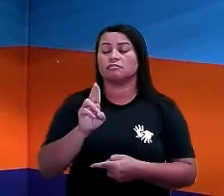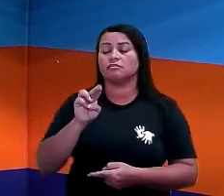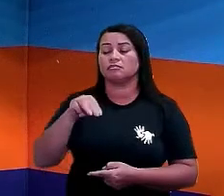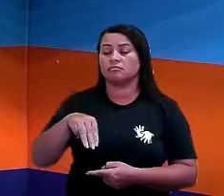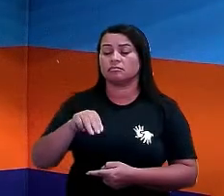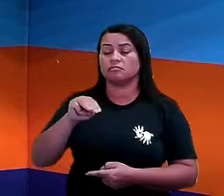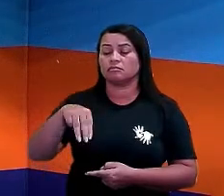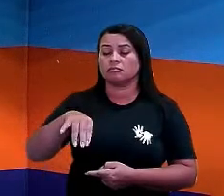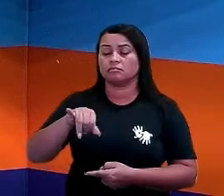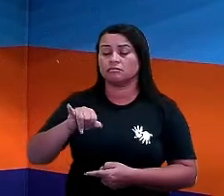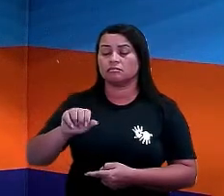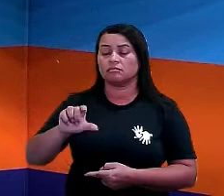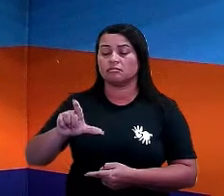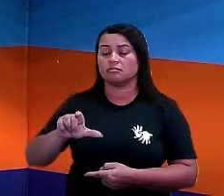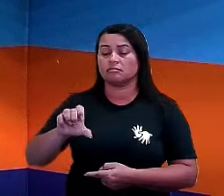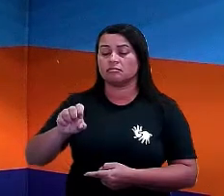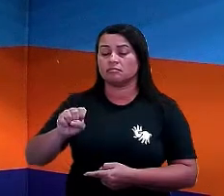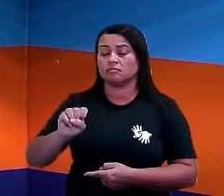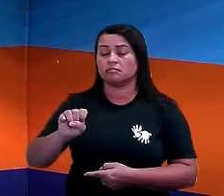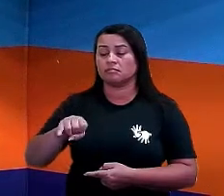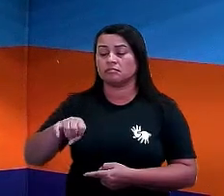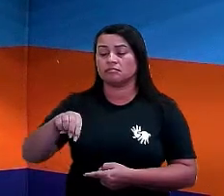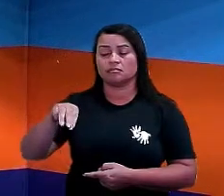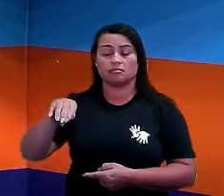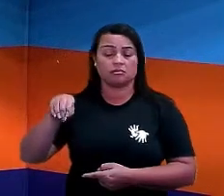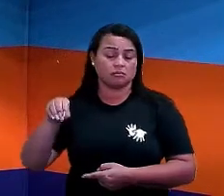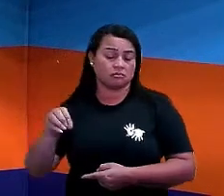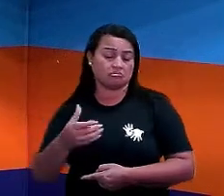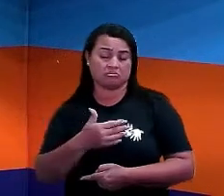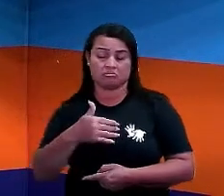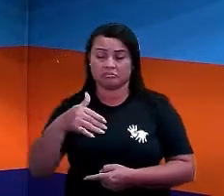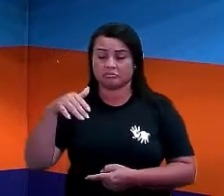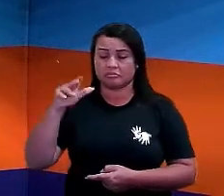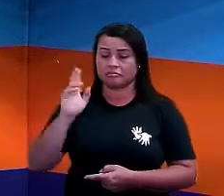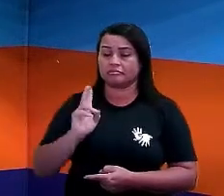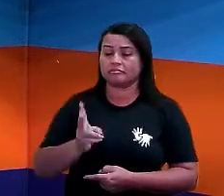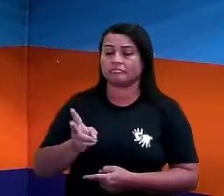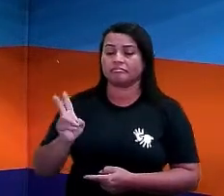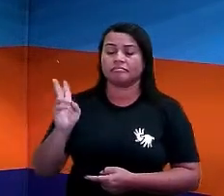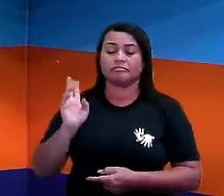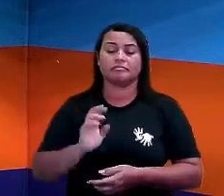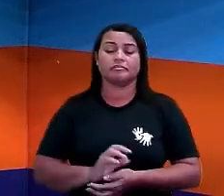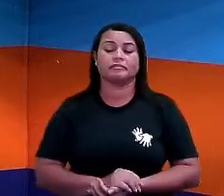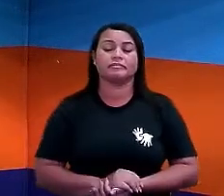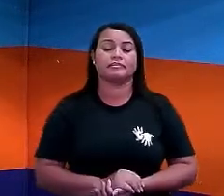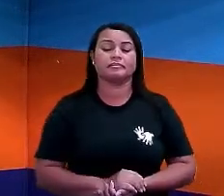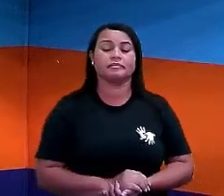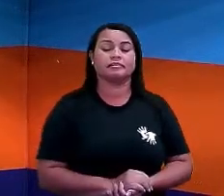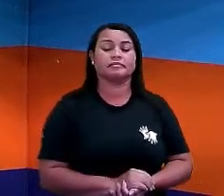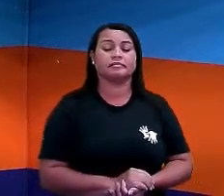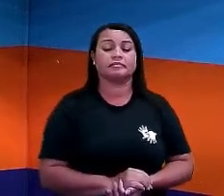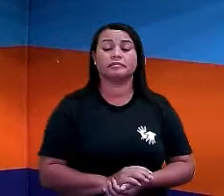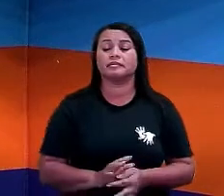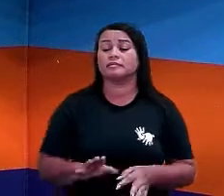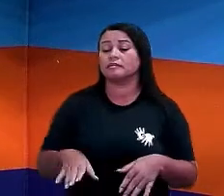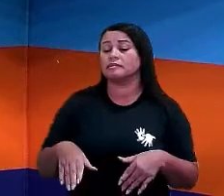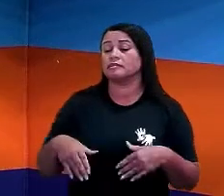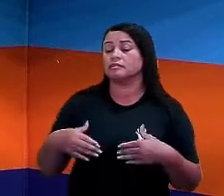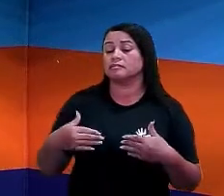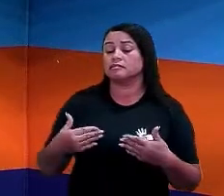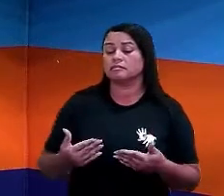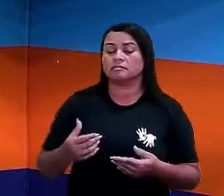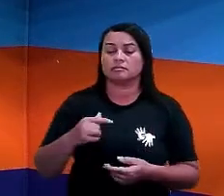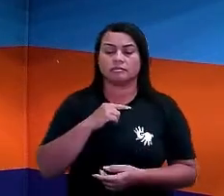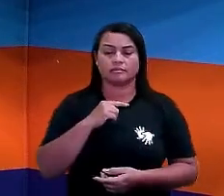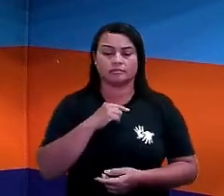tá certo? 2 milésimos, 3 milésimos e assim sucessivamente. Então, quando